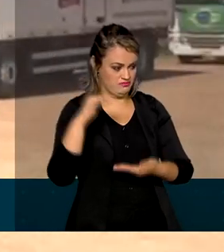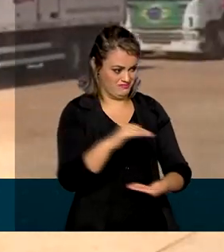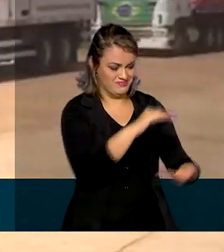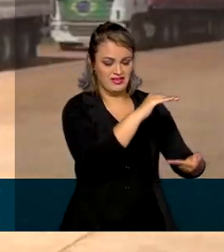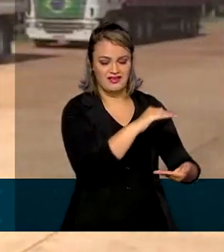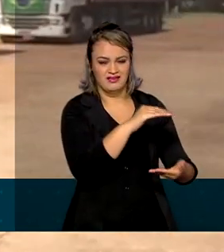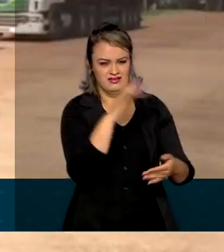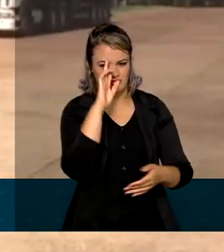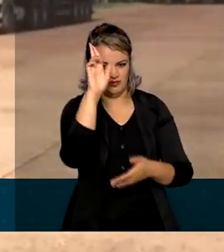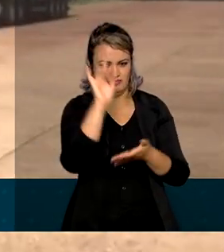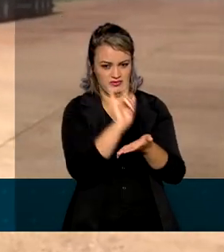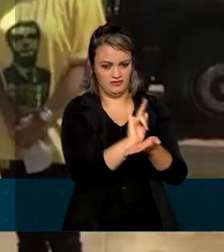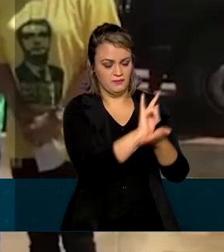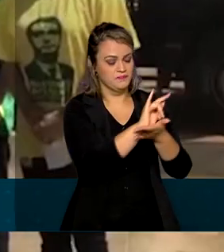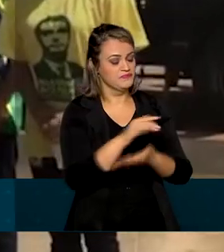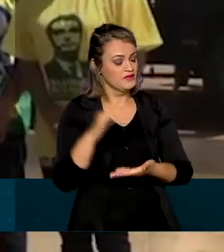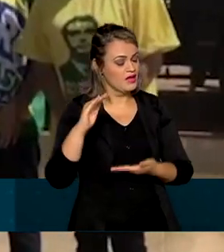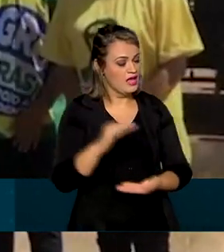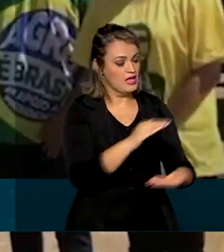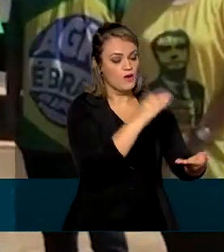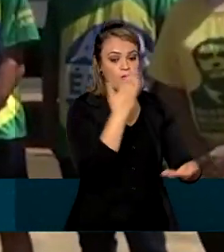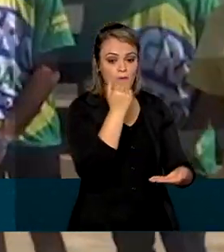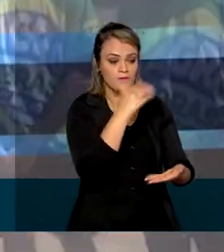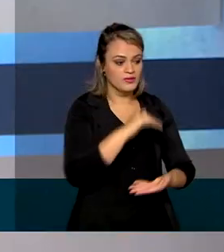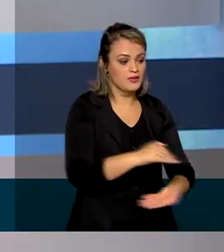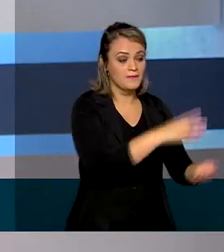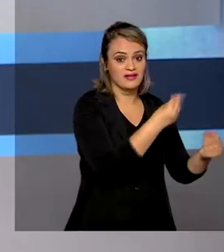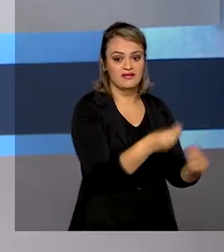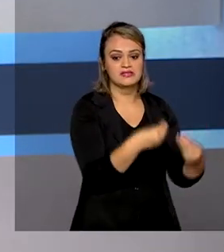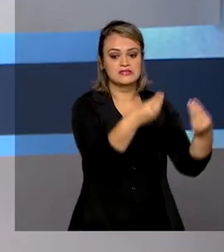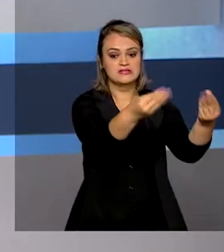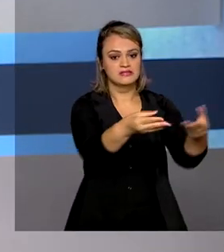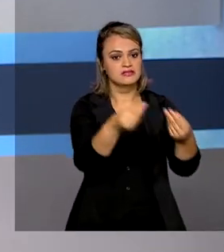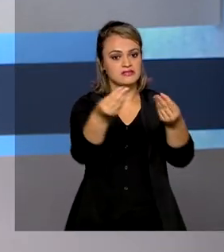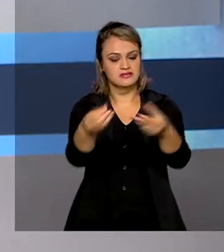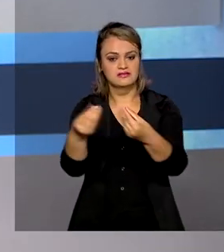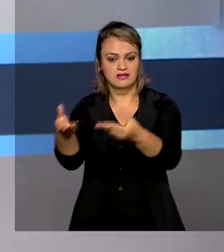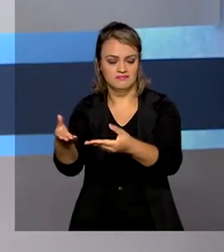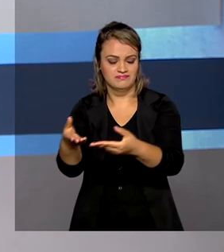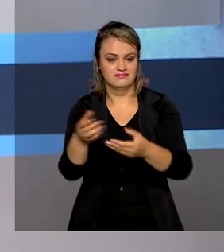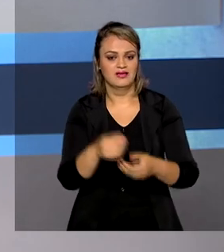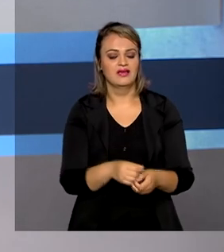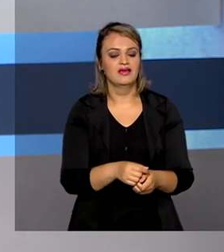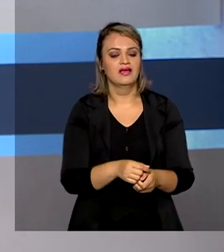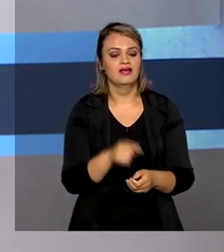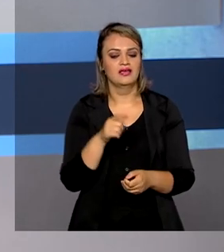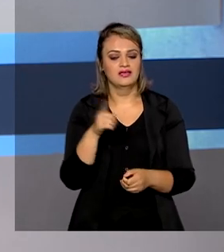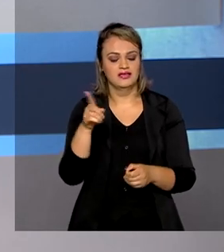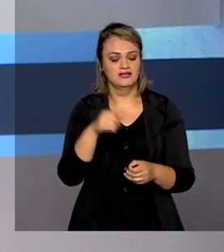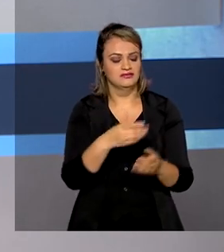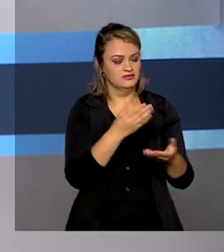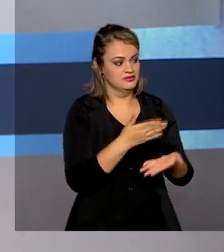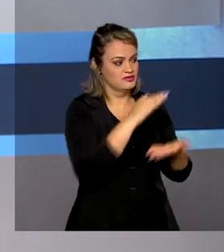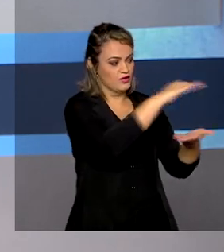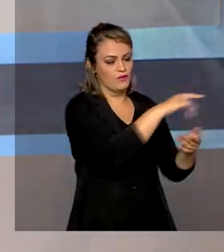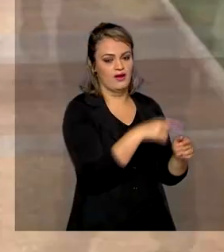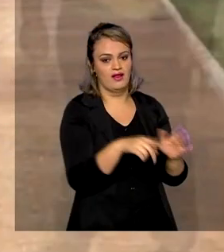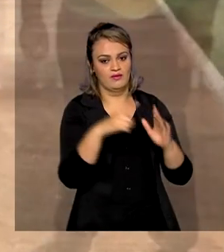coordena o programa, toneladas de alimentos para doação. A entrega dos alimentos foi feita no Palácio da